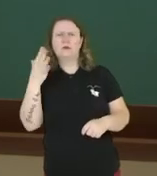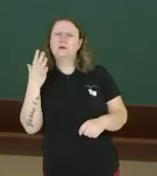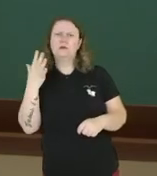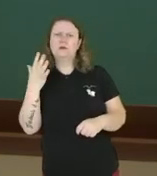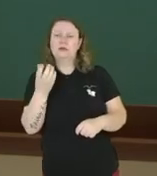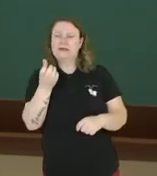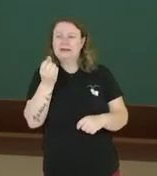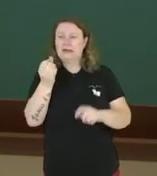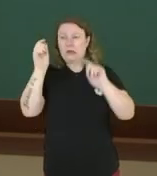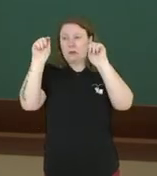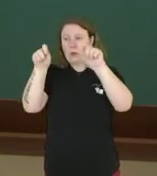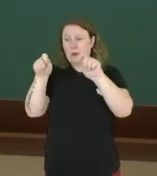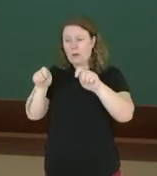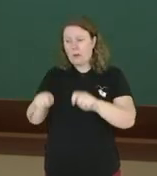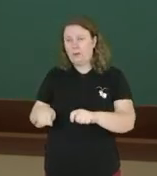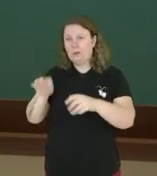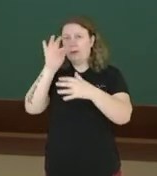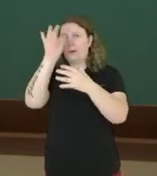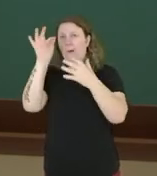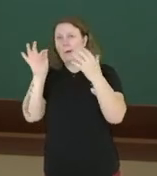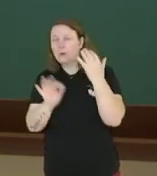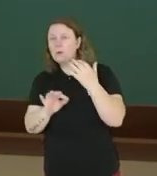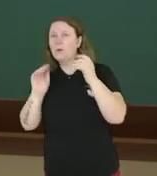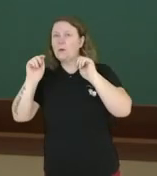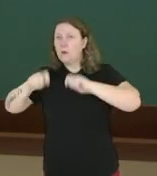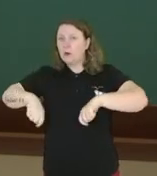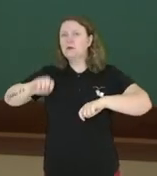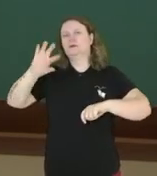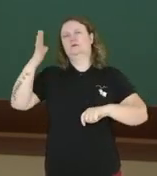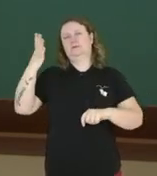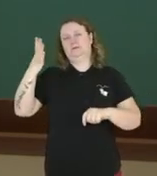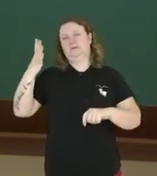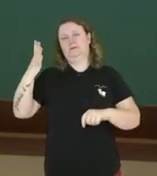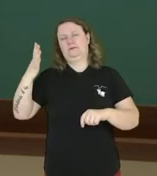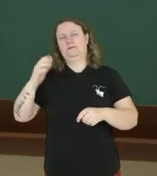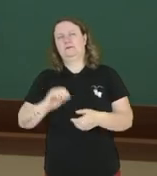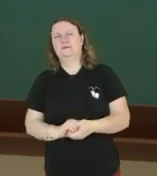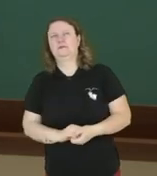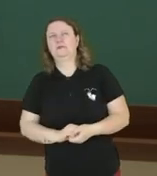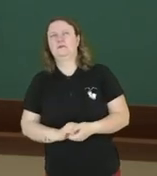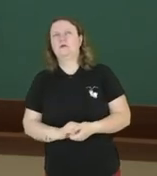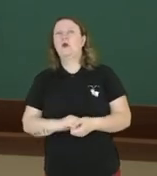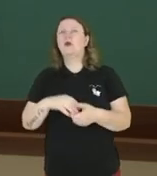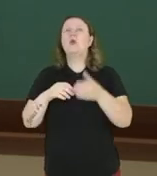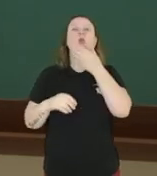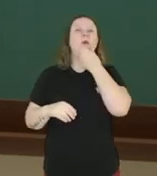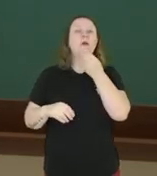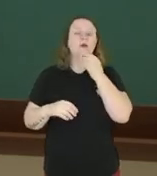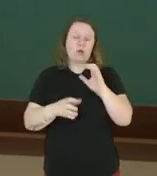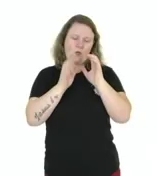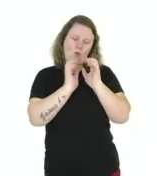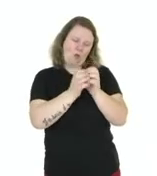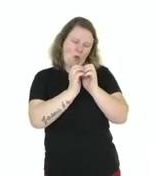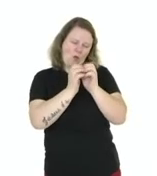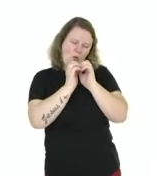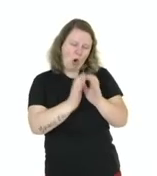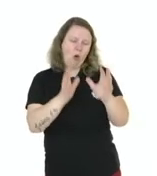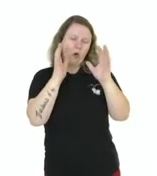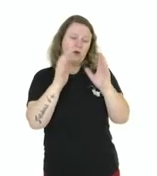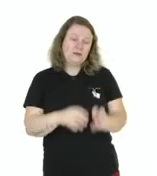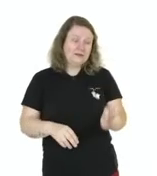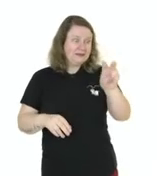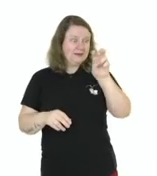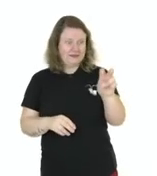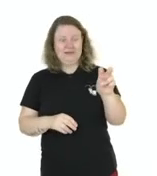6 possibilidades. Então, 6 é tudo que pode acontecer. Então, o Jorge lançou e obteve 5,